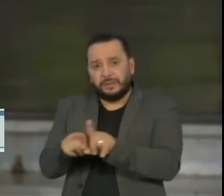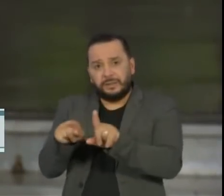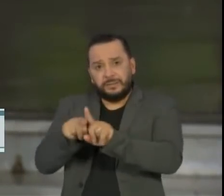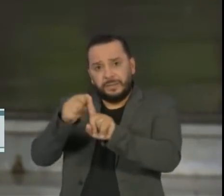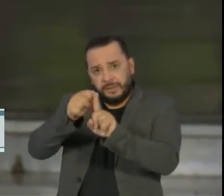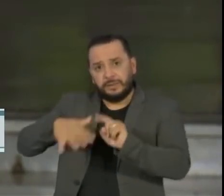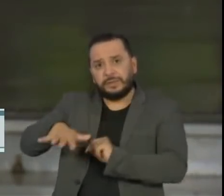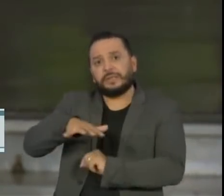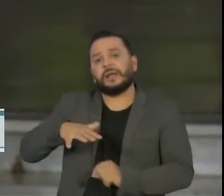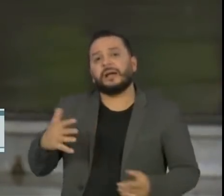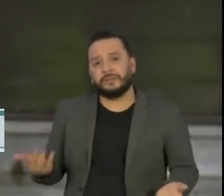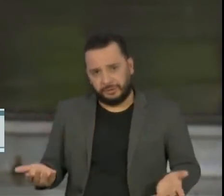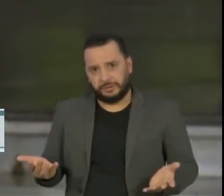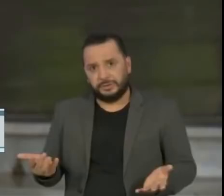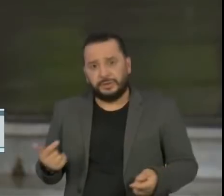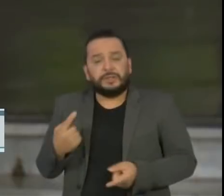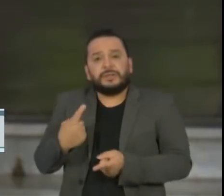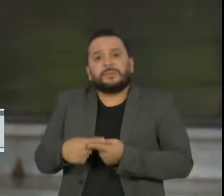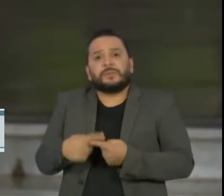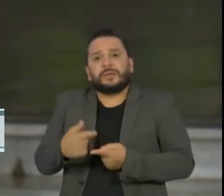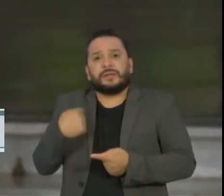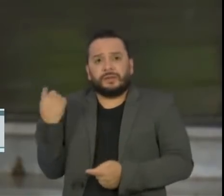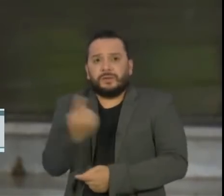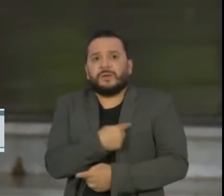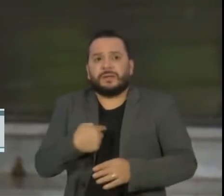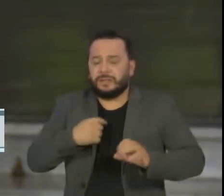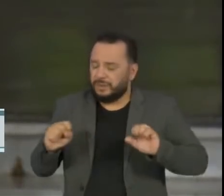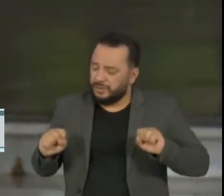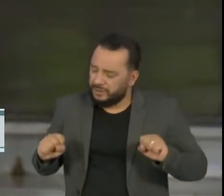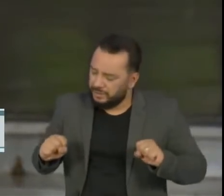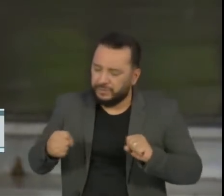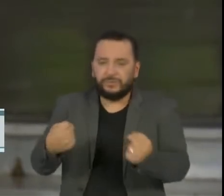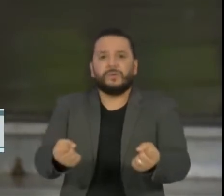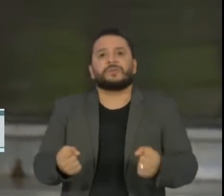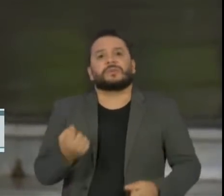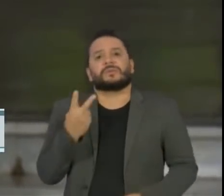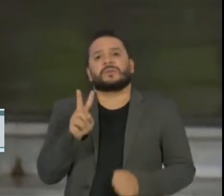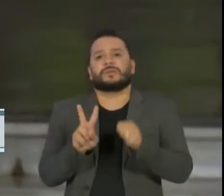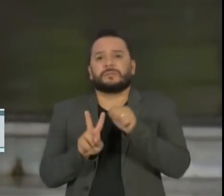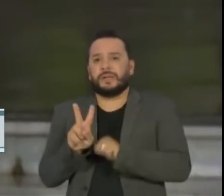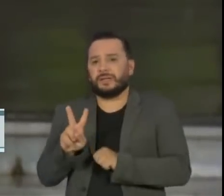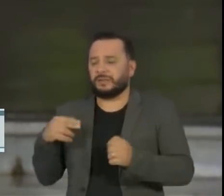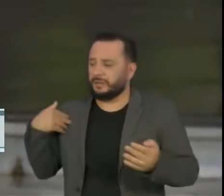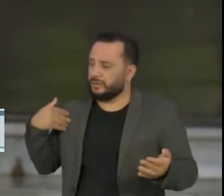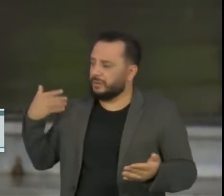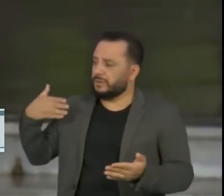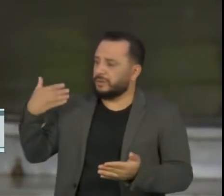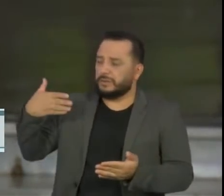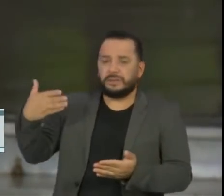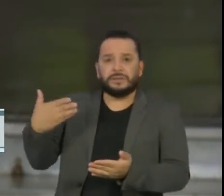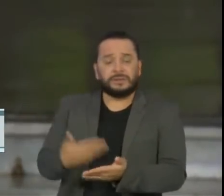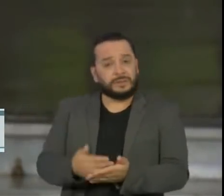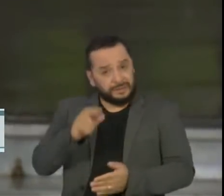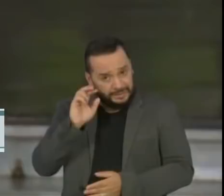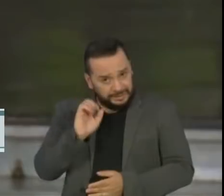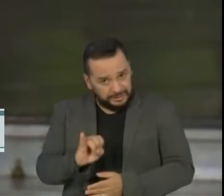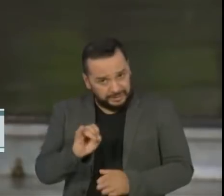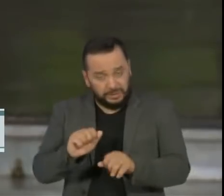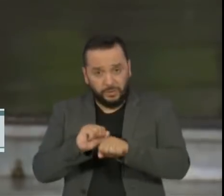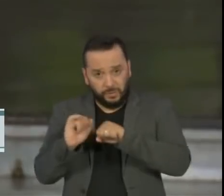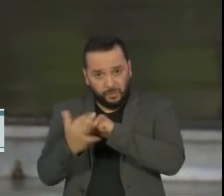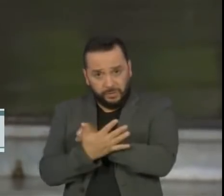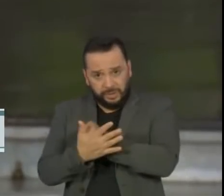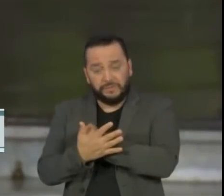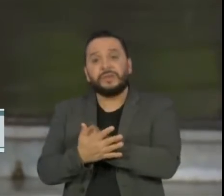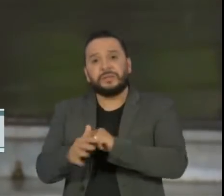todo, porque senão a gente perde o esforço que foi feito nos últimos 2 meses, e se os números voltarem a subir, a gente tem que